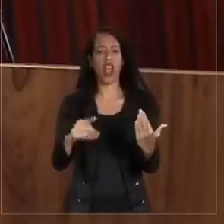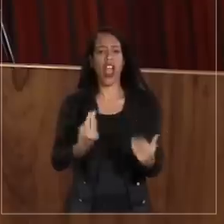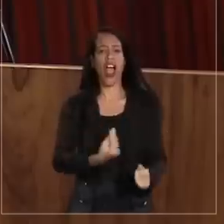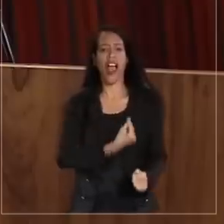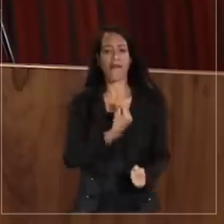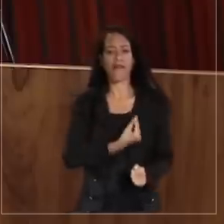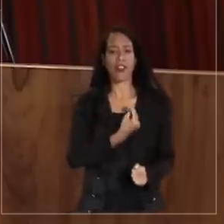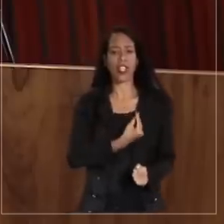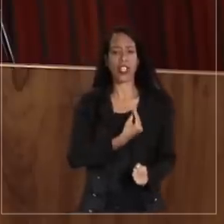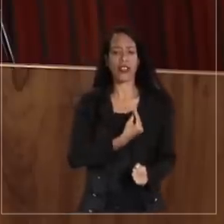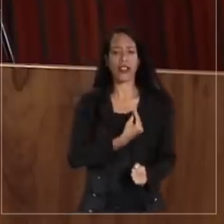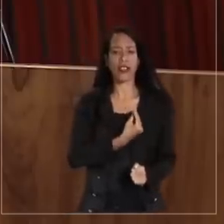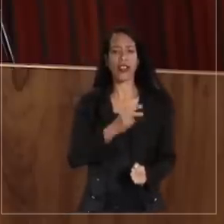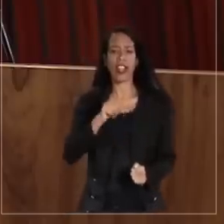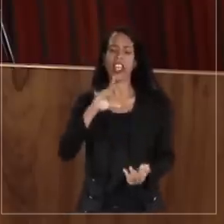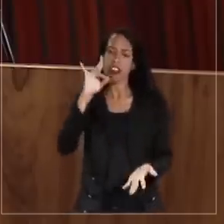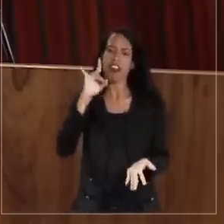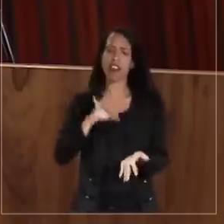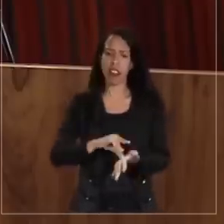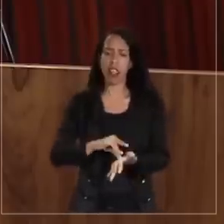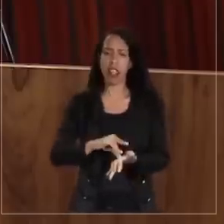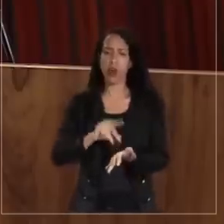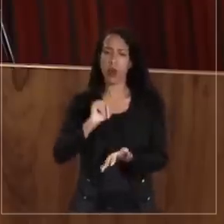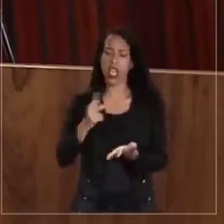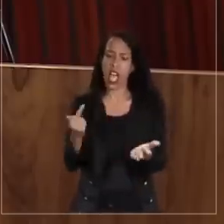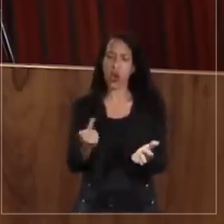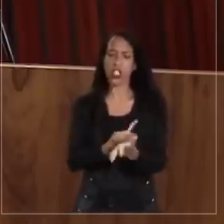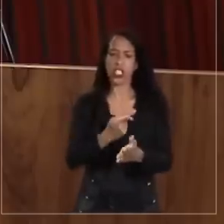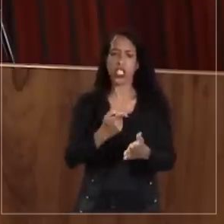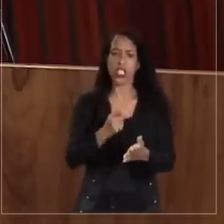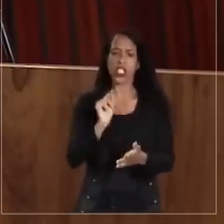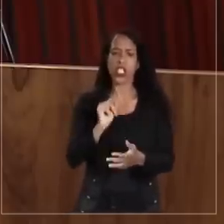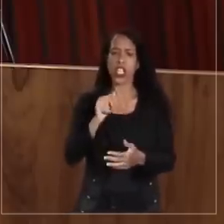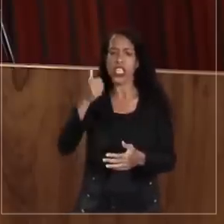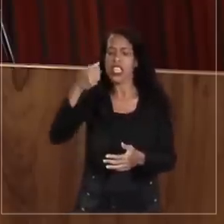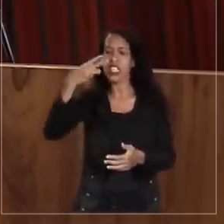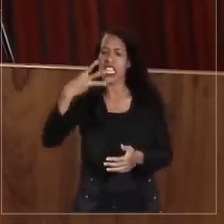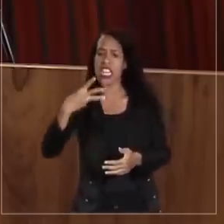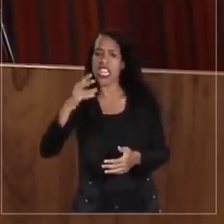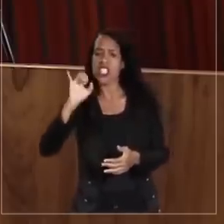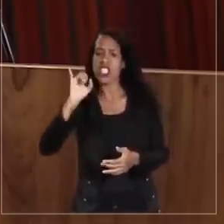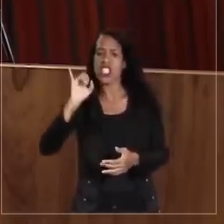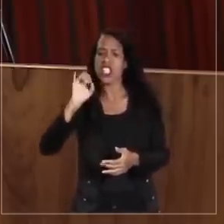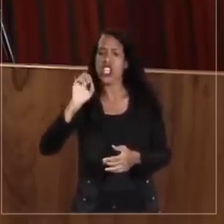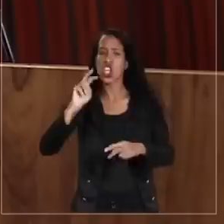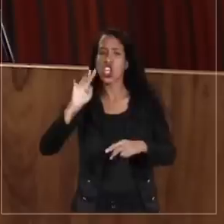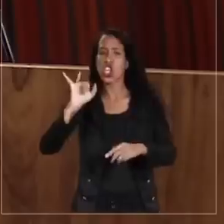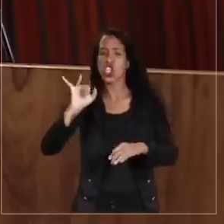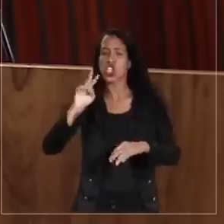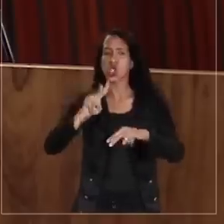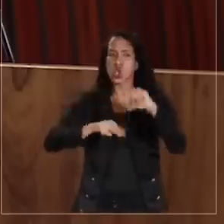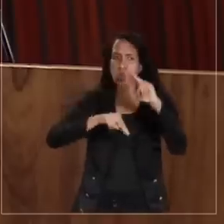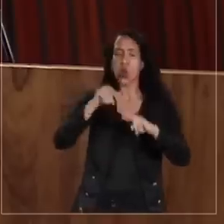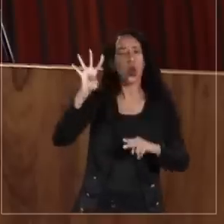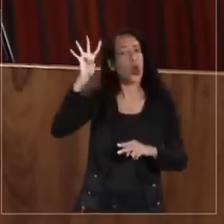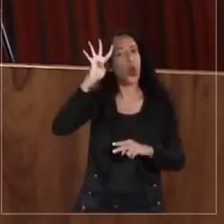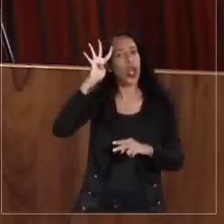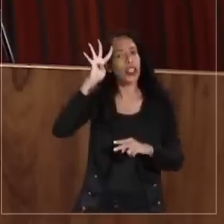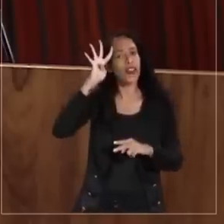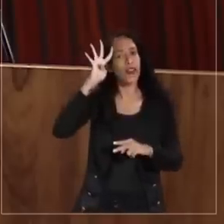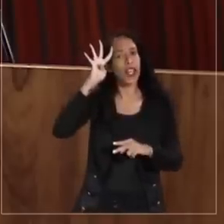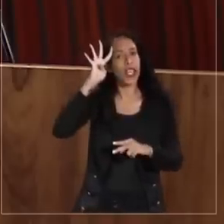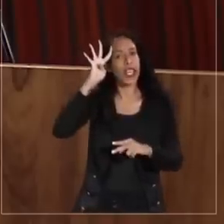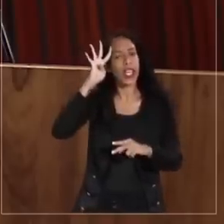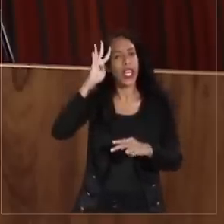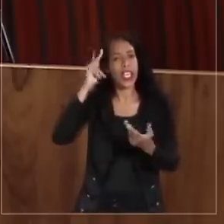vida, se tem exatamente que teria havido a convocação no dia 13 de julho, quarta-feira, para a segunda-feira, quando se